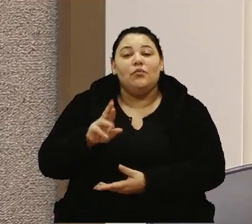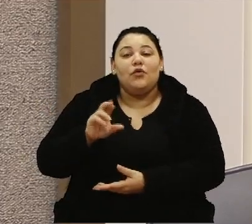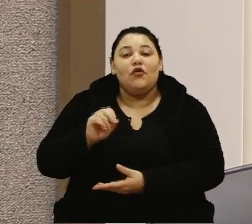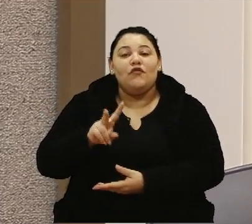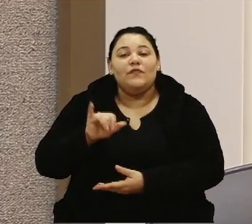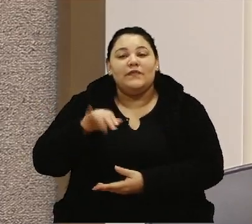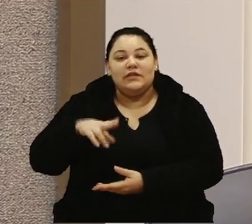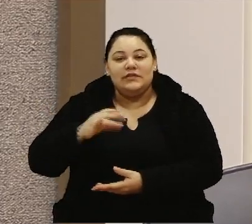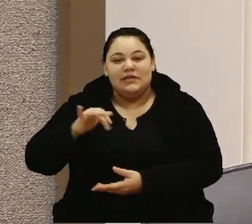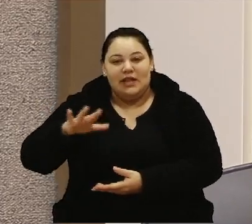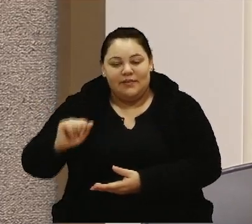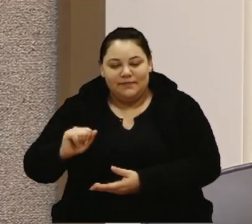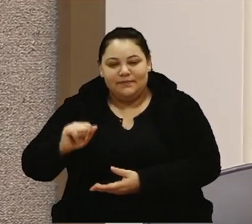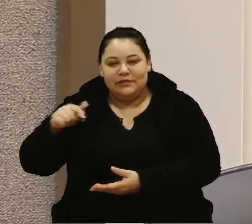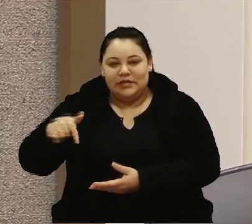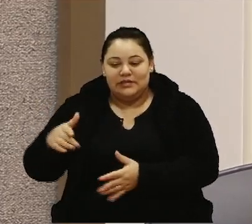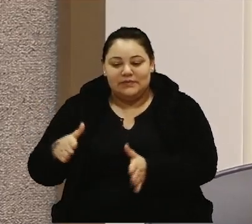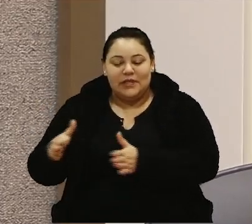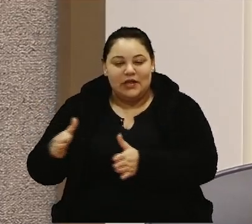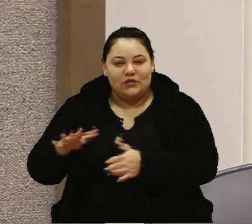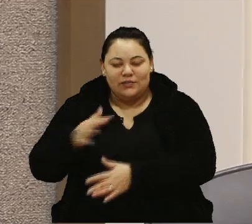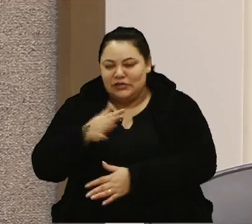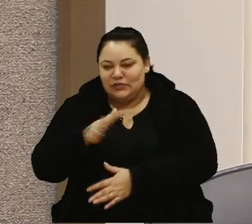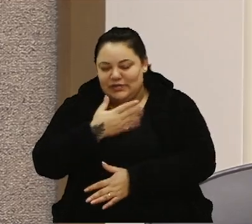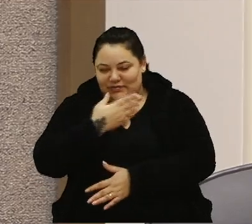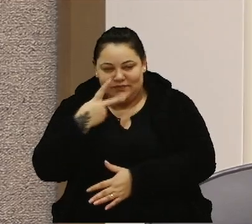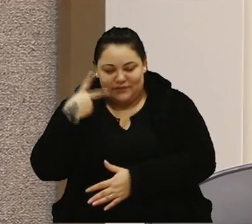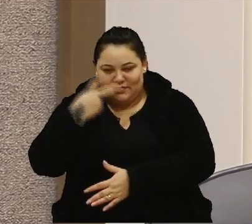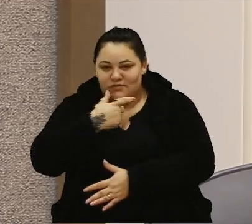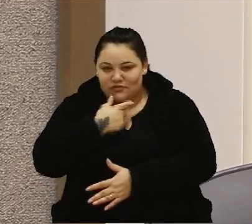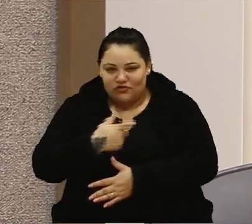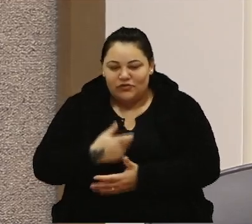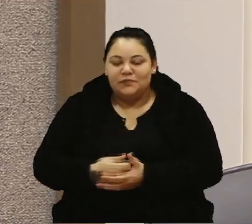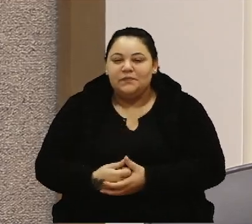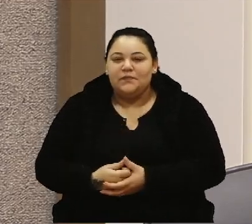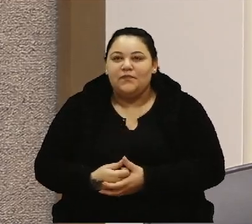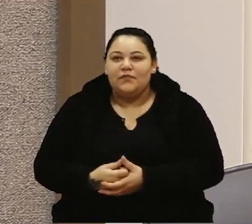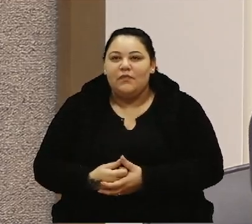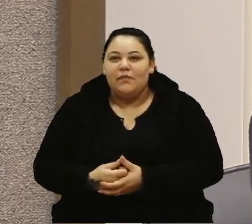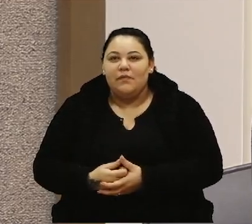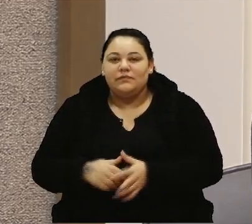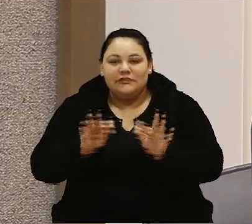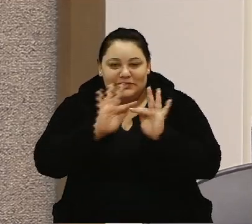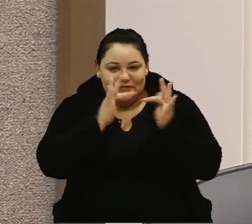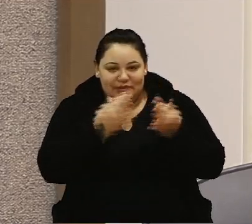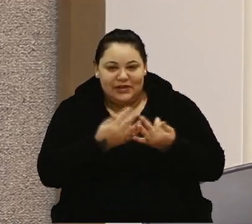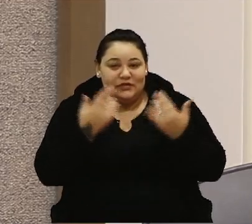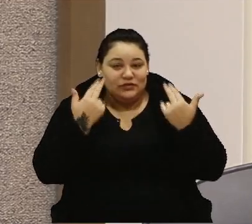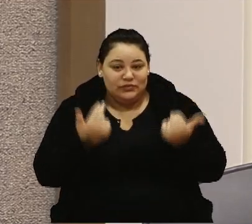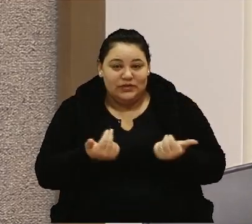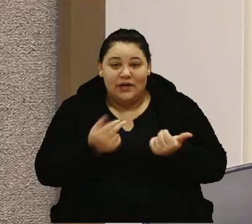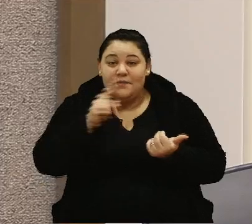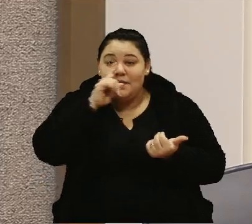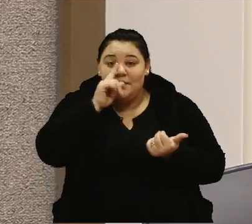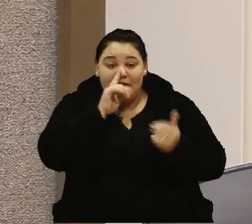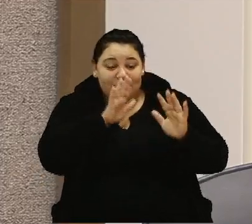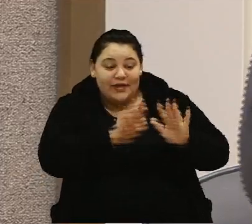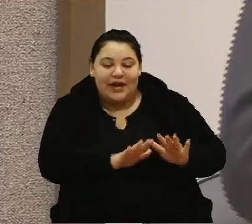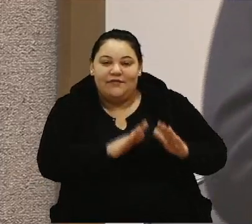E nessa época, vereador Cristiano, as famílias, normalmente, as mães ficavam em